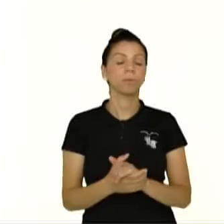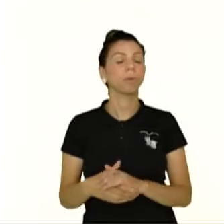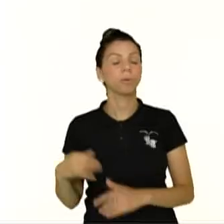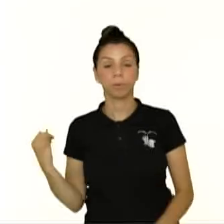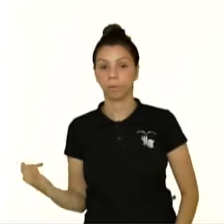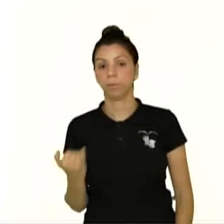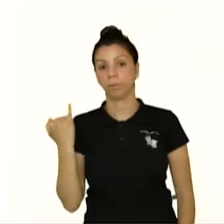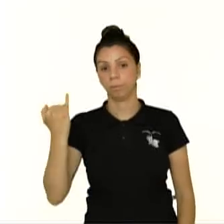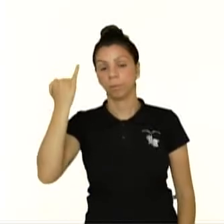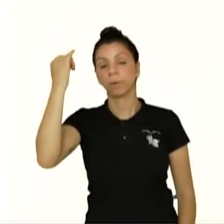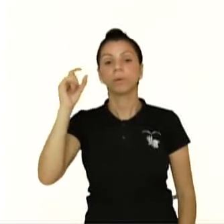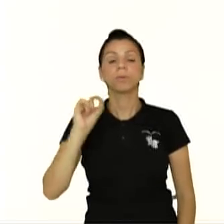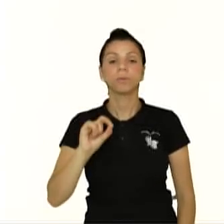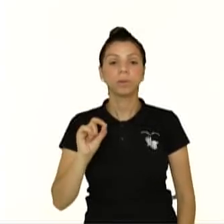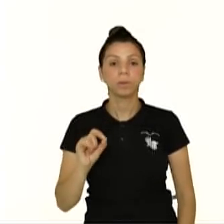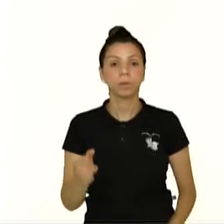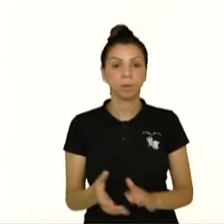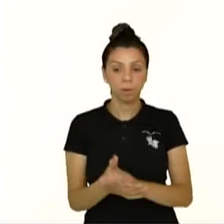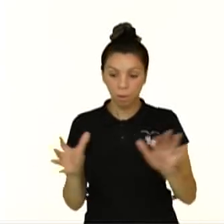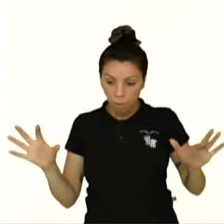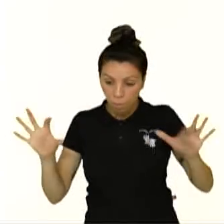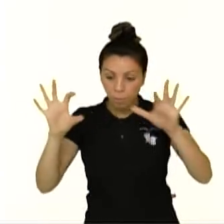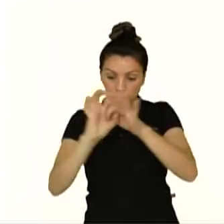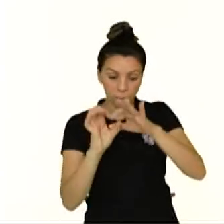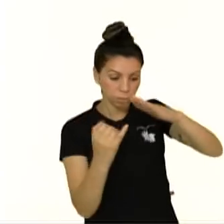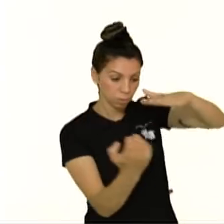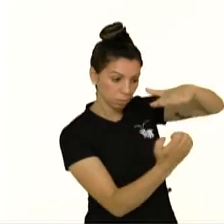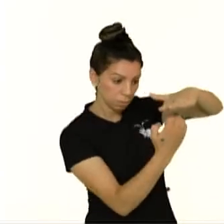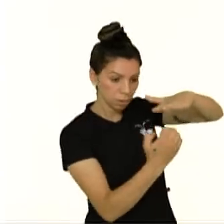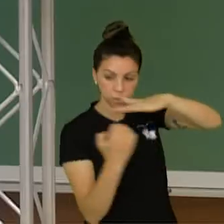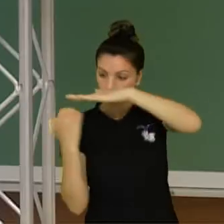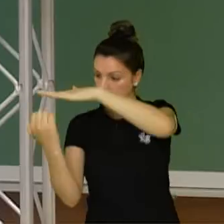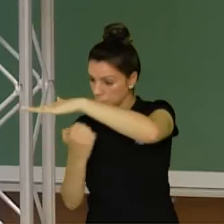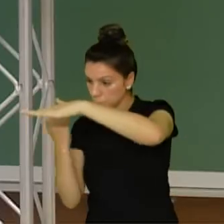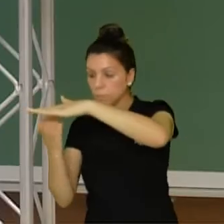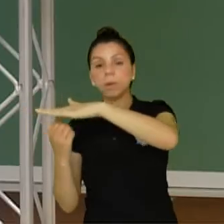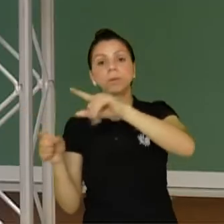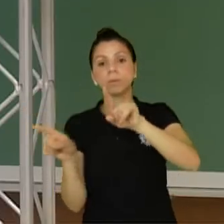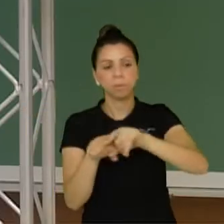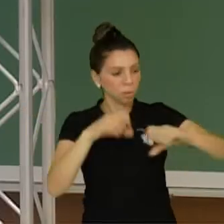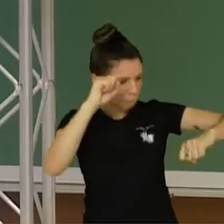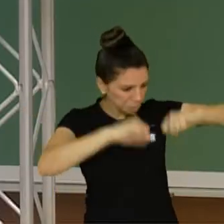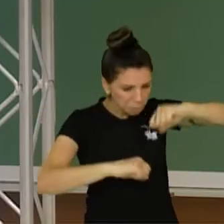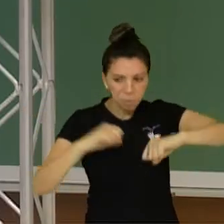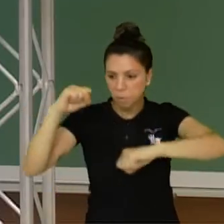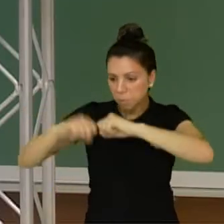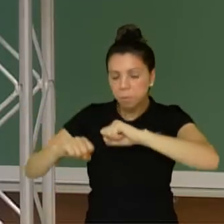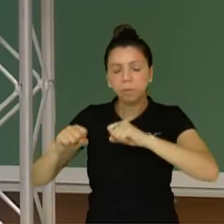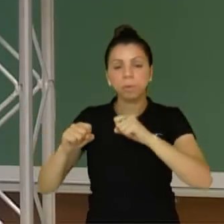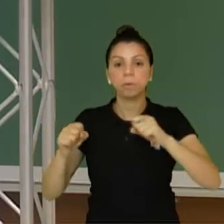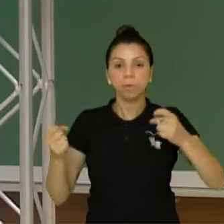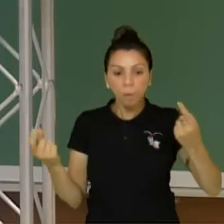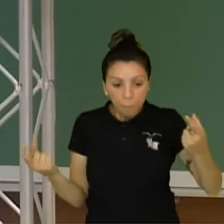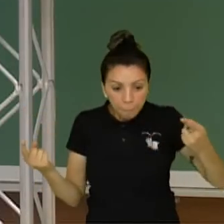fundamental na junção, na união de empresas, grandes indústrias, que